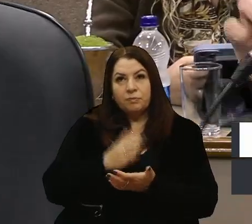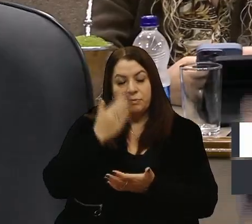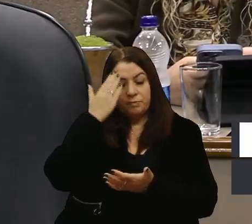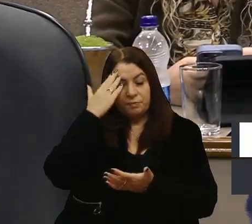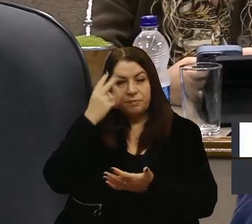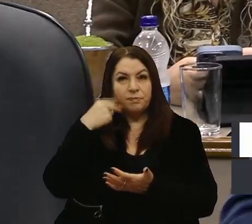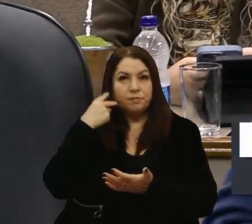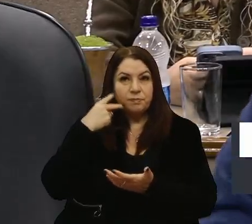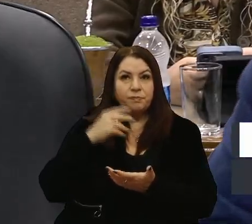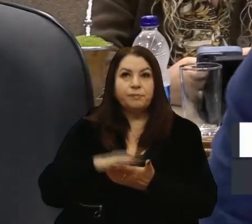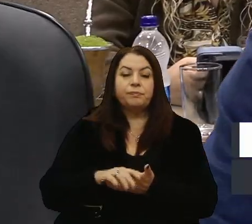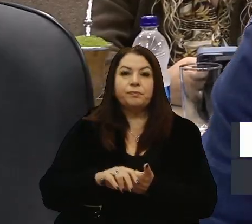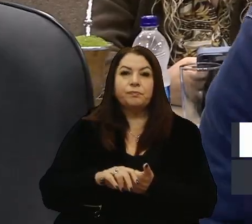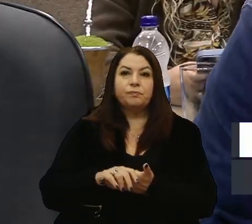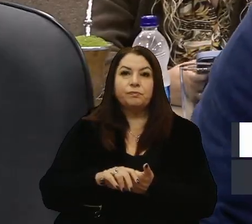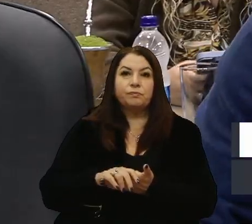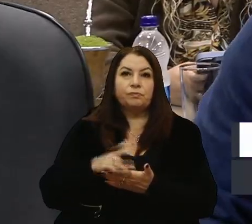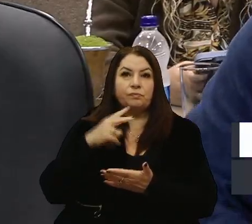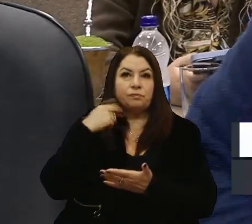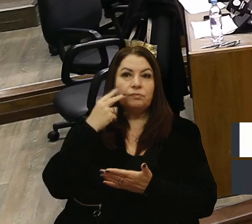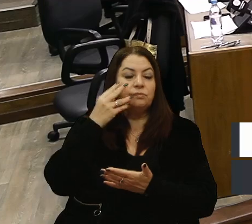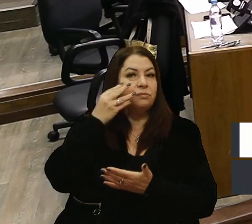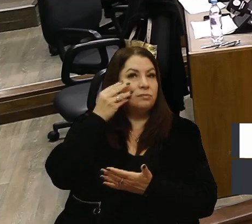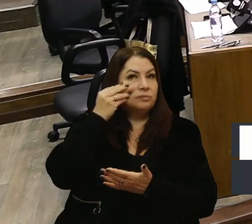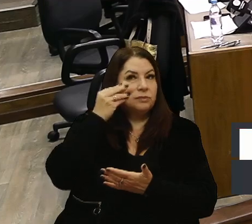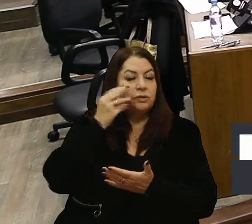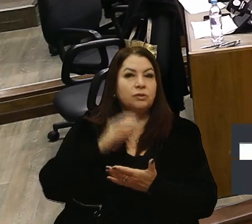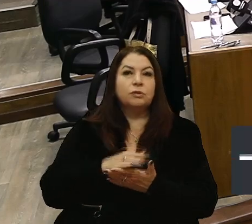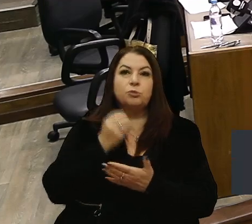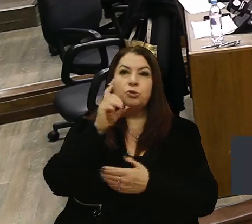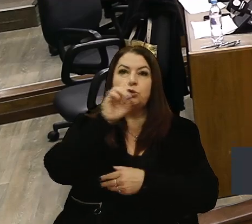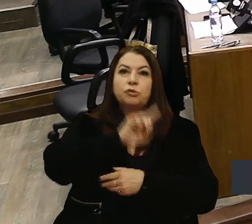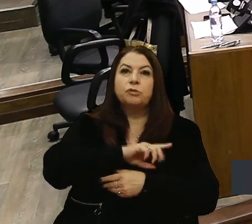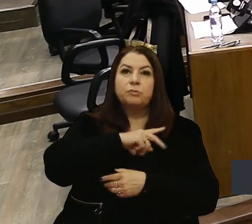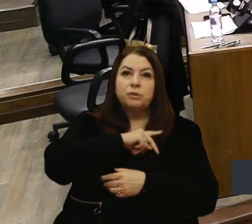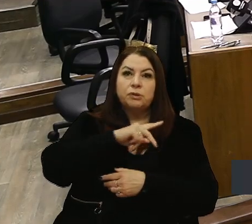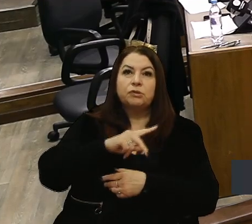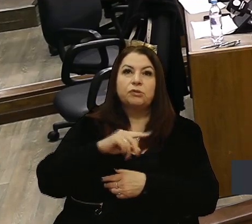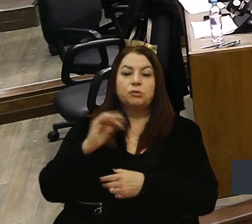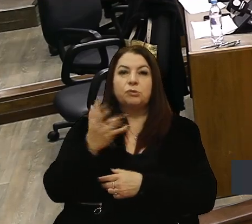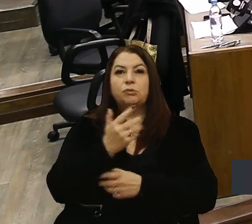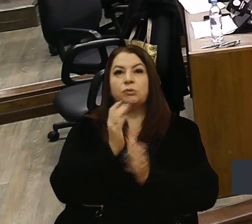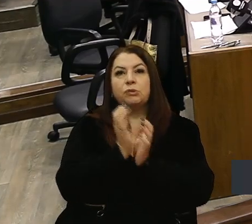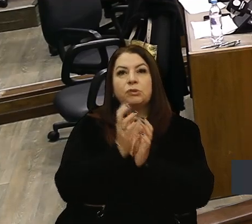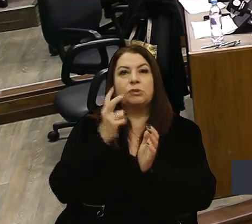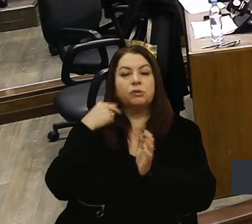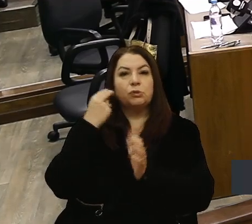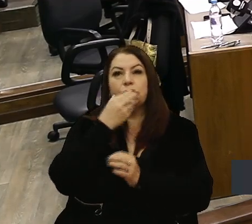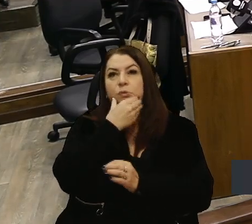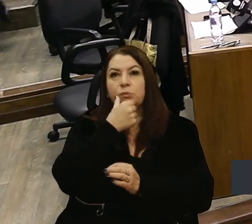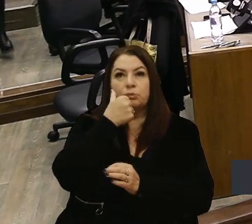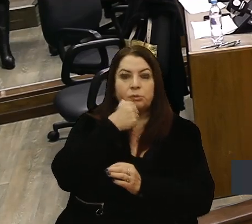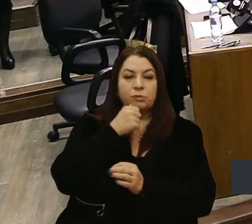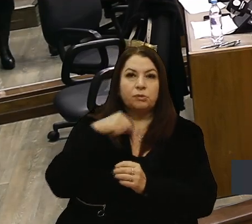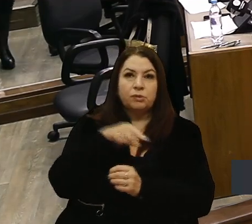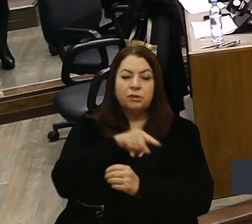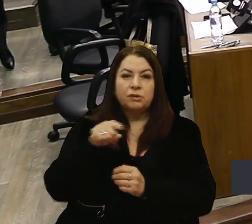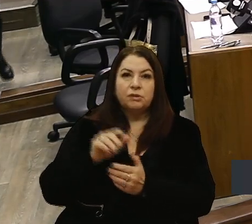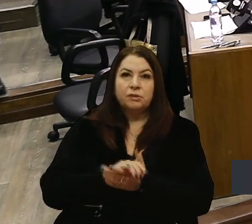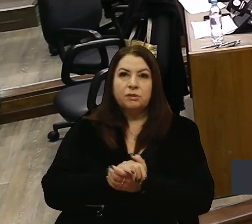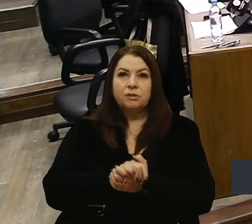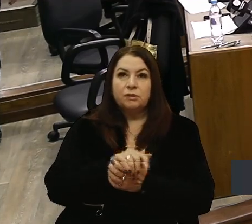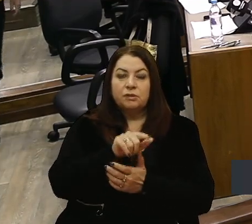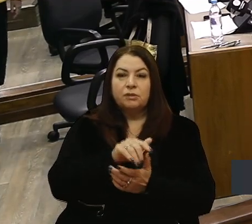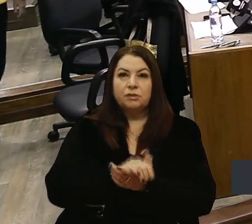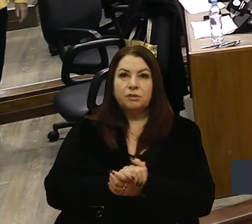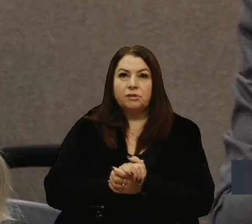vereador. Próximo inscrito, vereador Jack. Bom dia, presidente, nobres colegas vereadores, vereadoras, a todos que nos